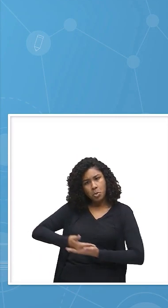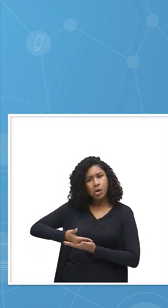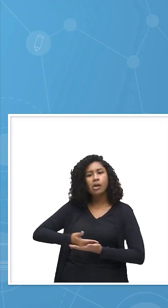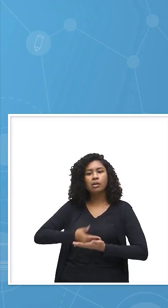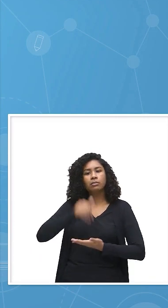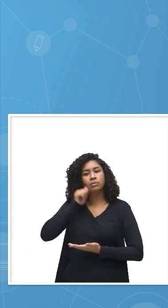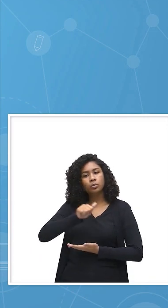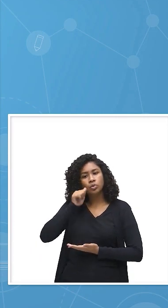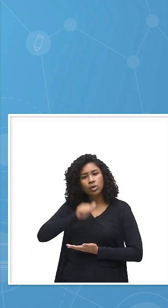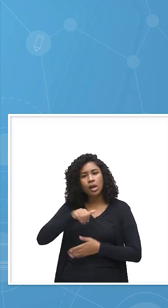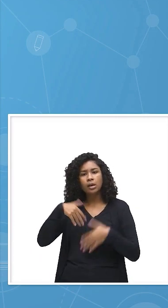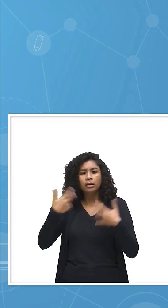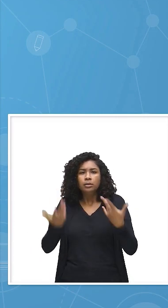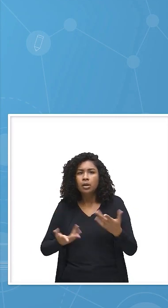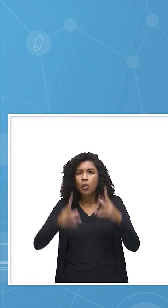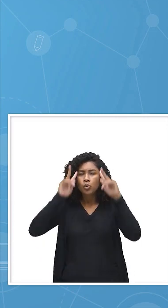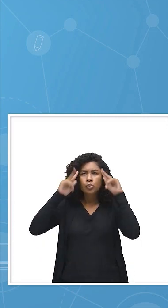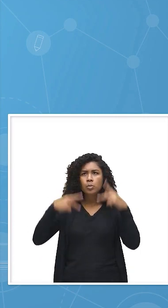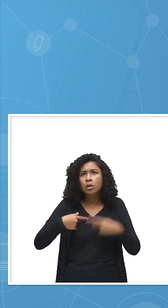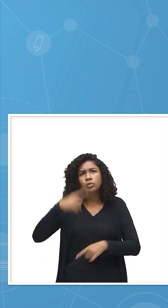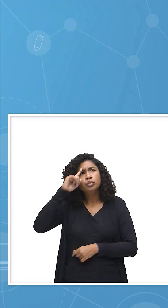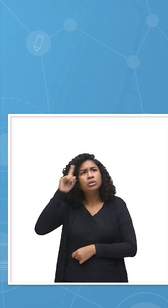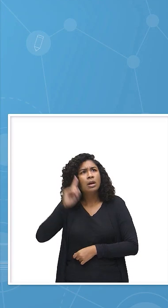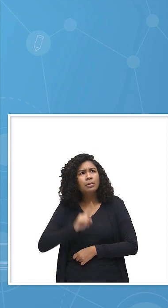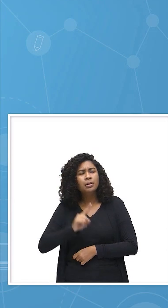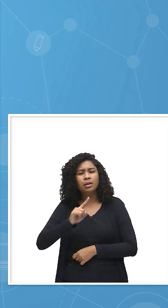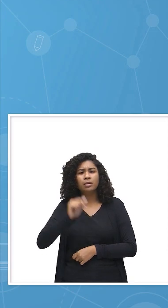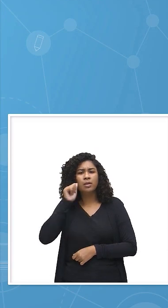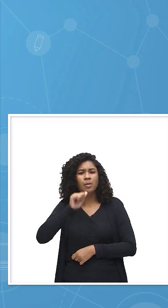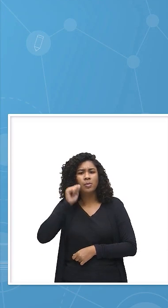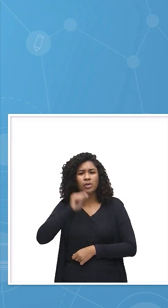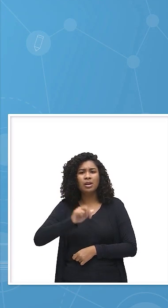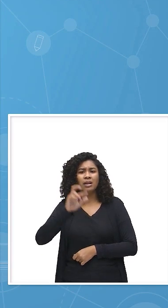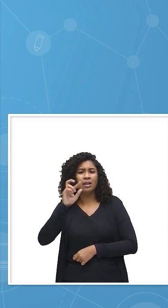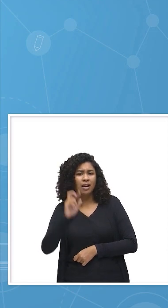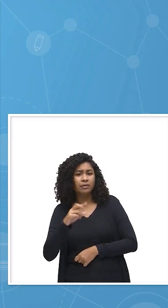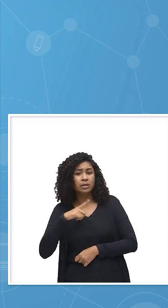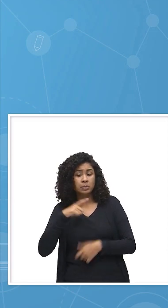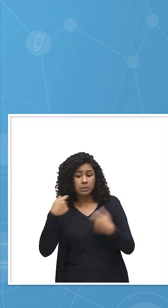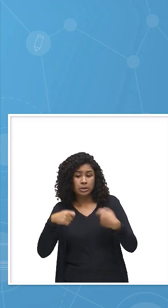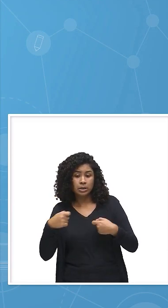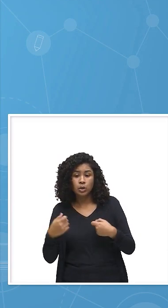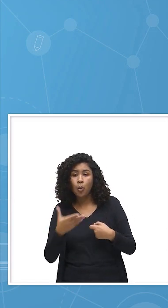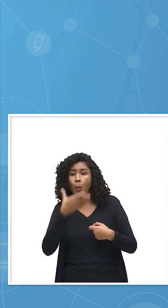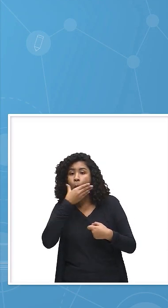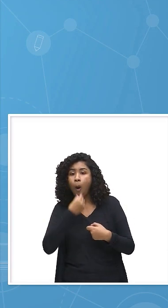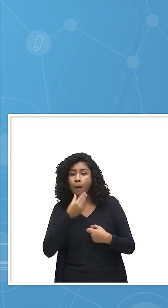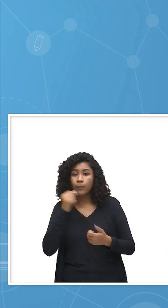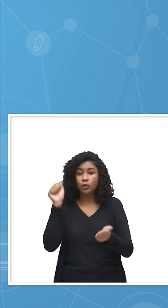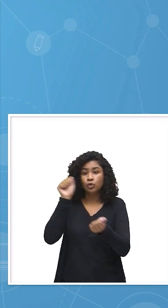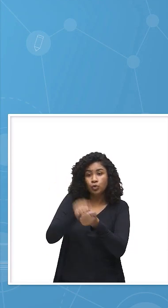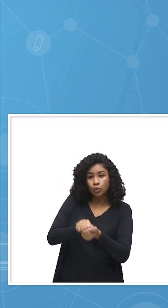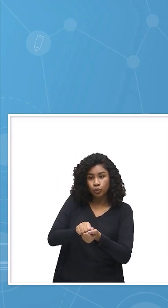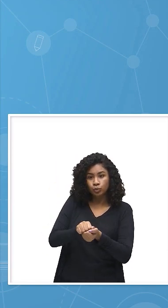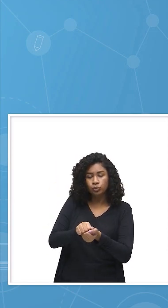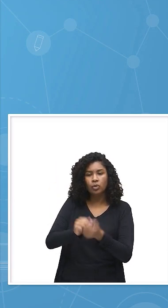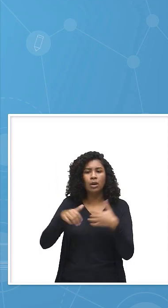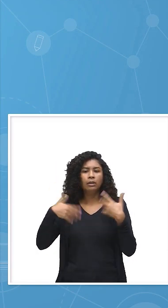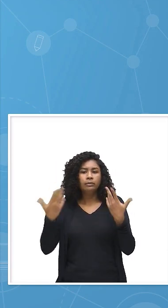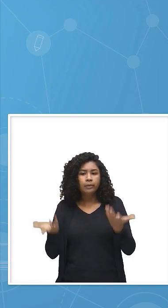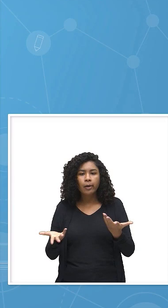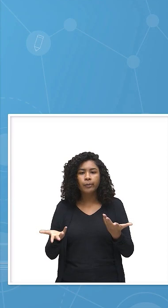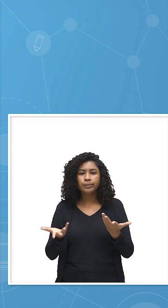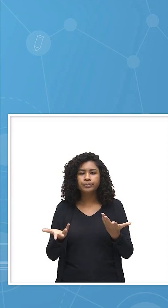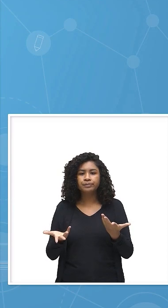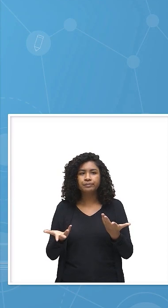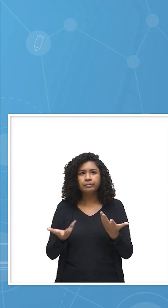seres humanos não sabiam que para uma mulher engravidar tinha que haver a participação dos homens no processo. Então eles acreditavam que as mulheres